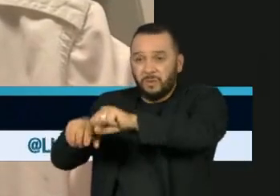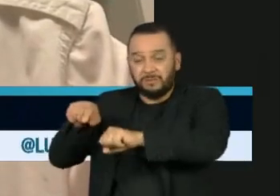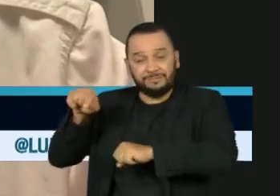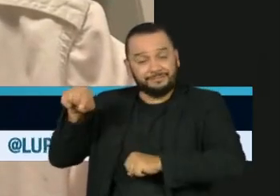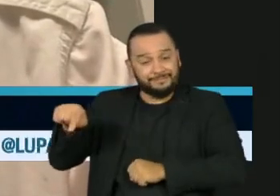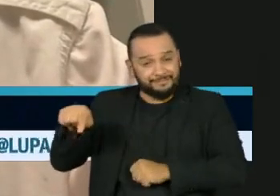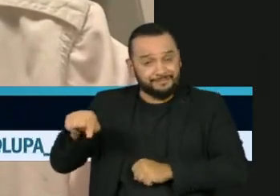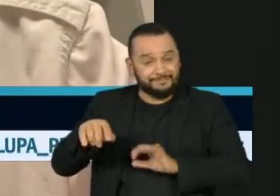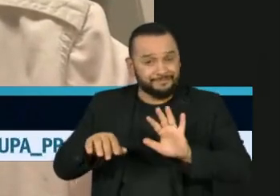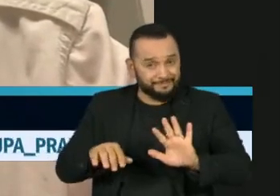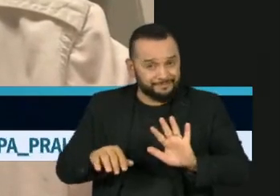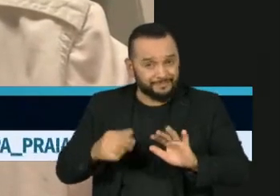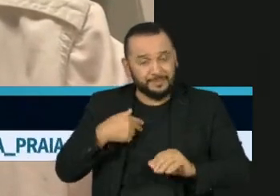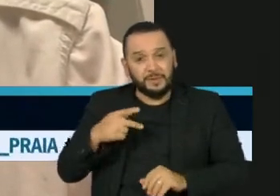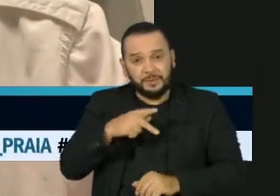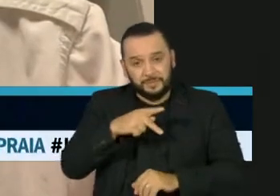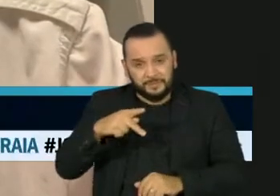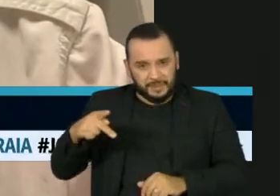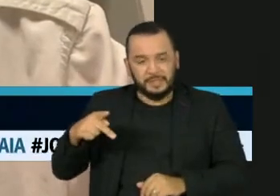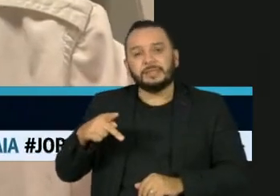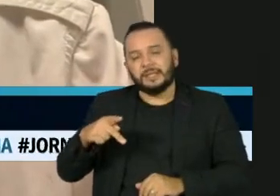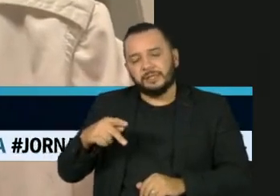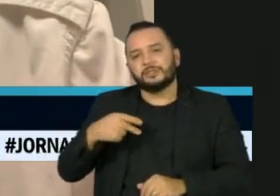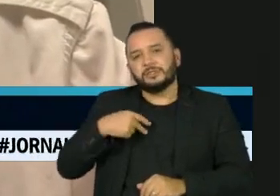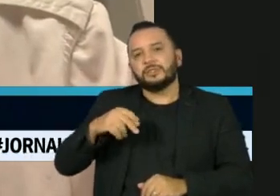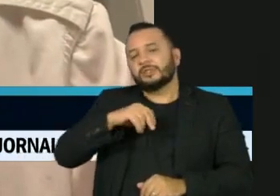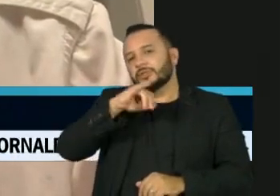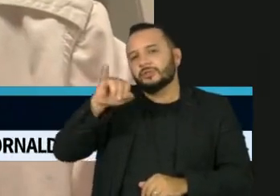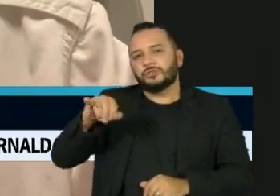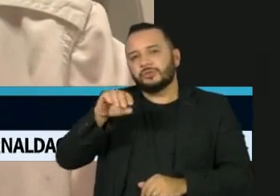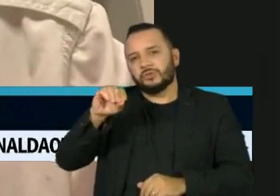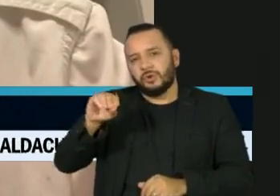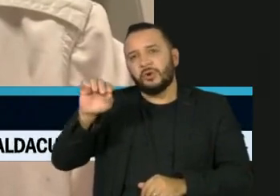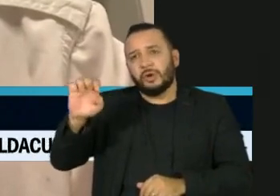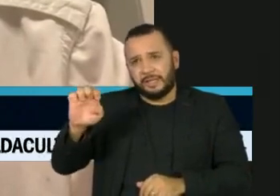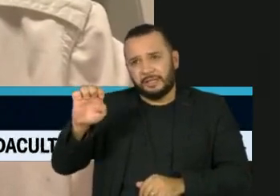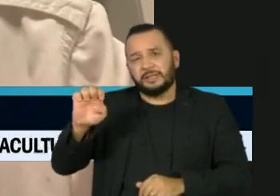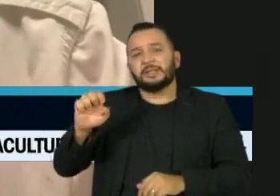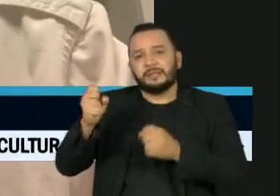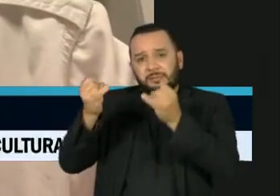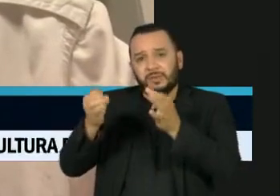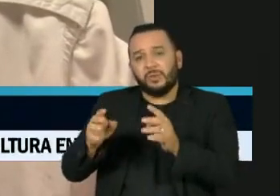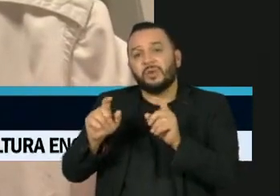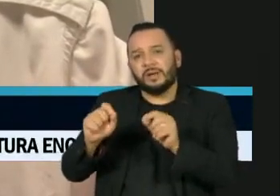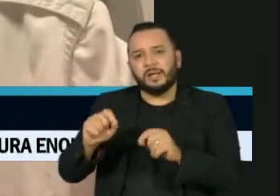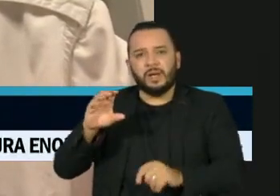o presidente Biden deixou claro várias vezes, por nenhuma ação da OTAN.